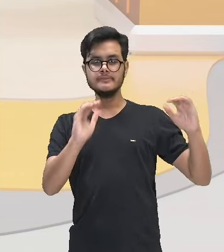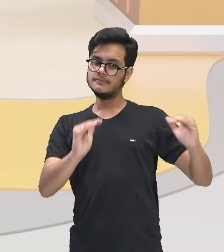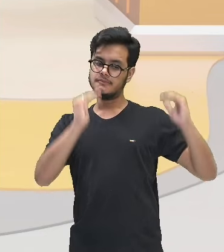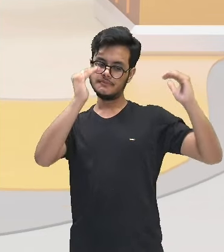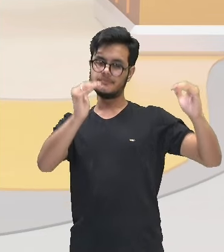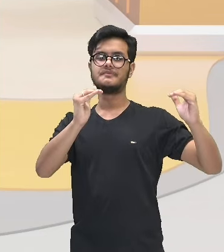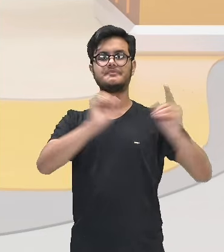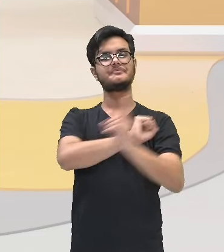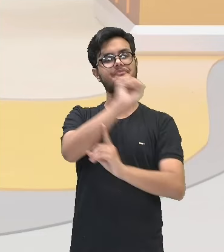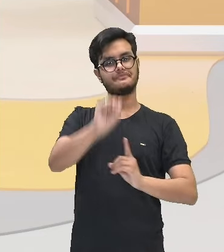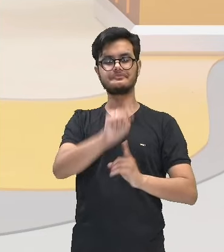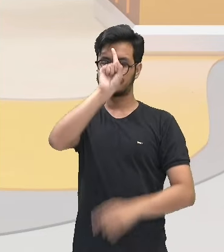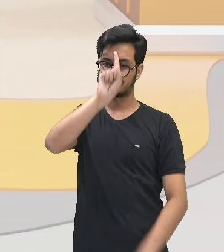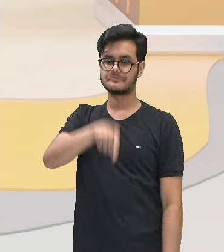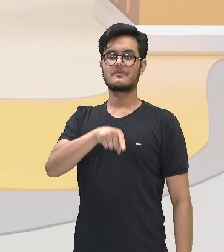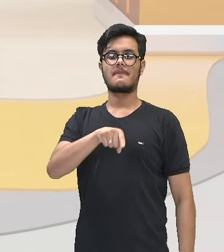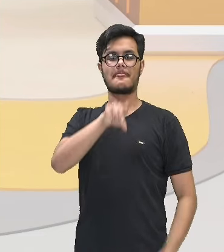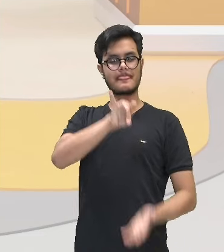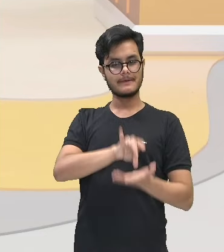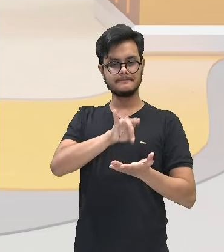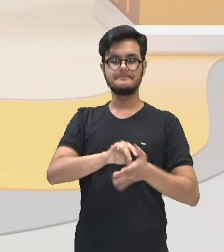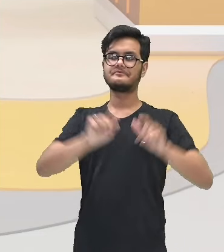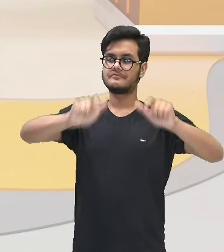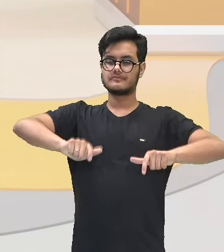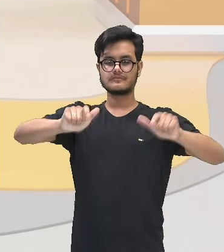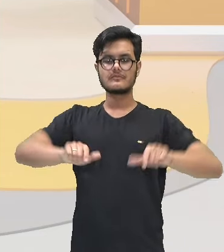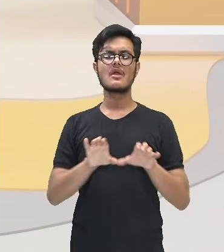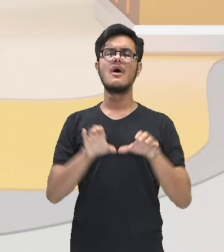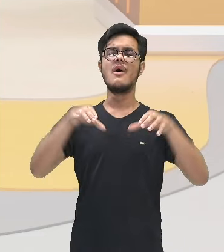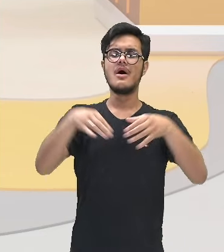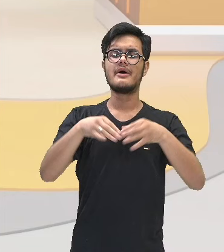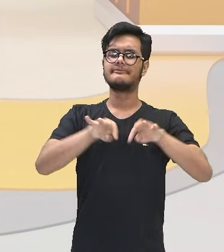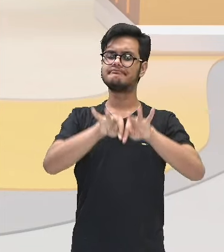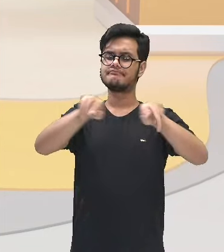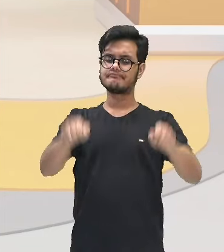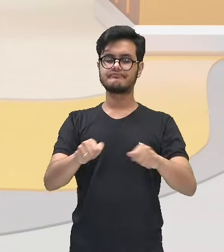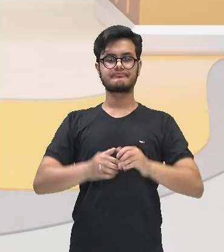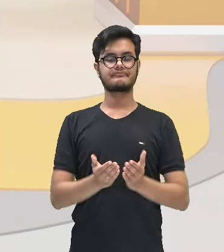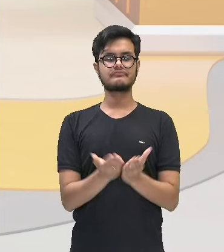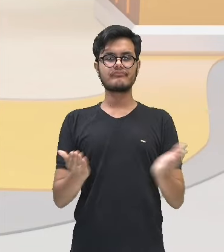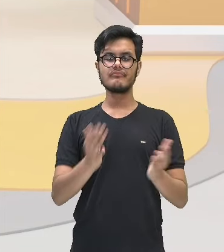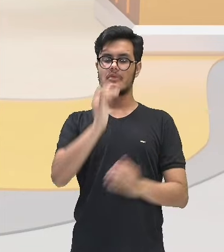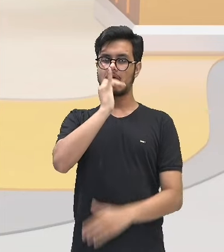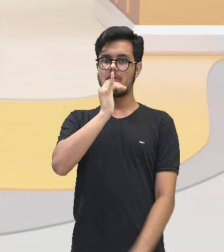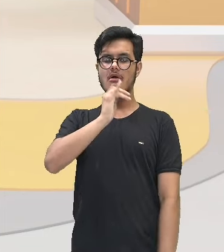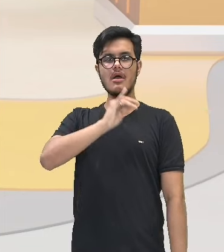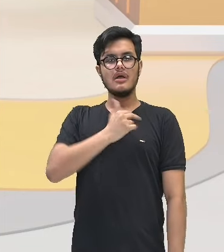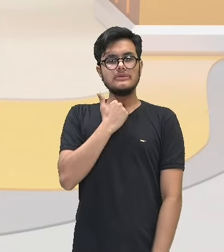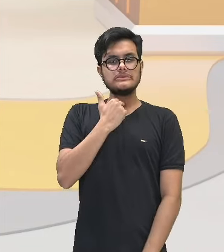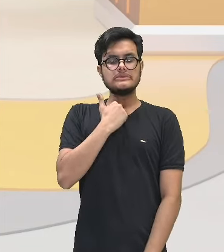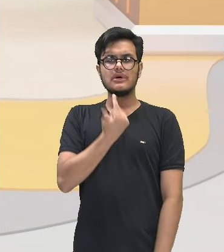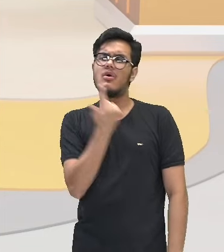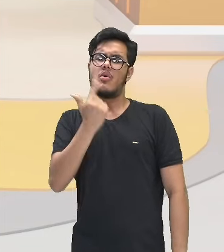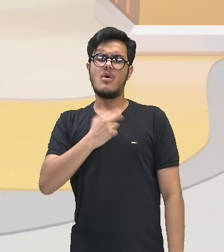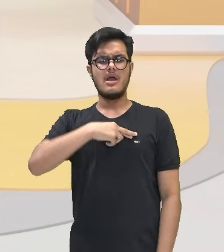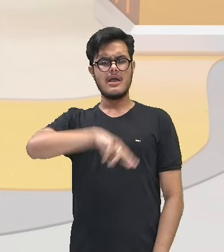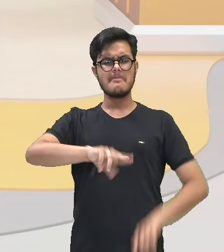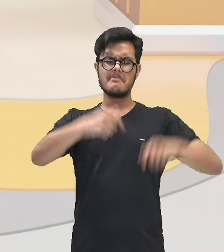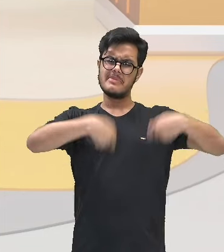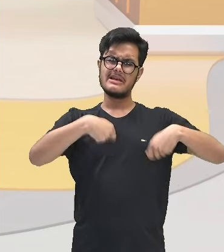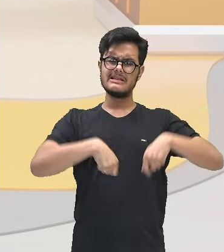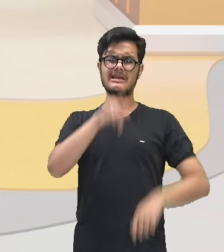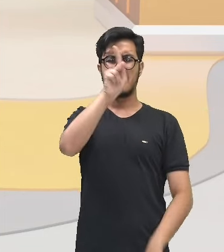daquela sociedade, daquela vila, daquela comunidade. Mas, professora, por que não poderia ser outro religioso? Tem que ser o